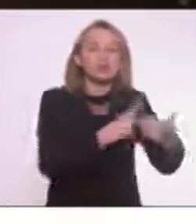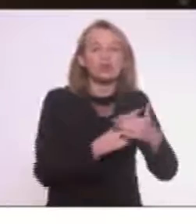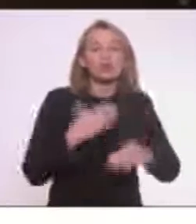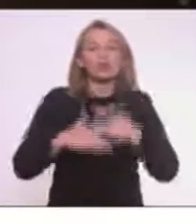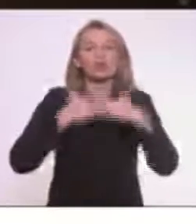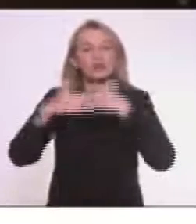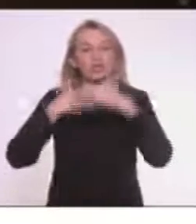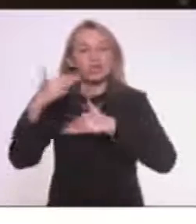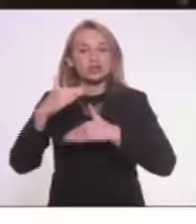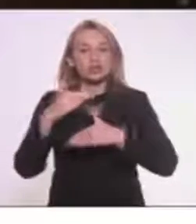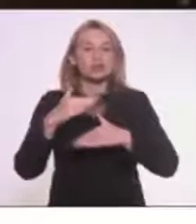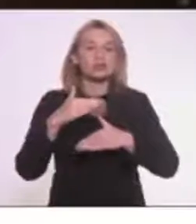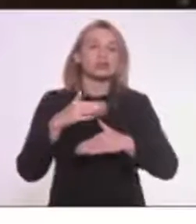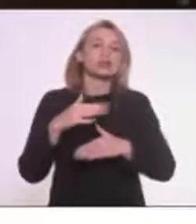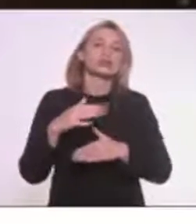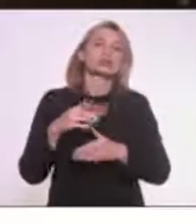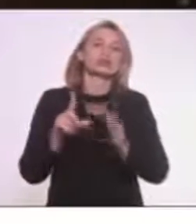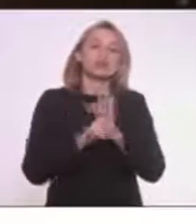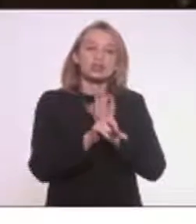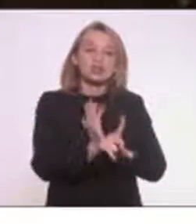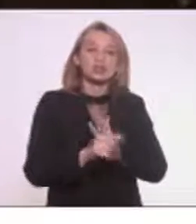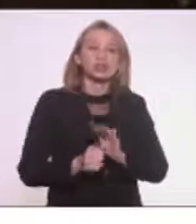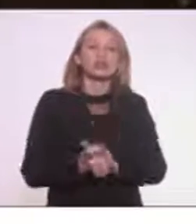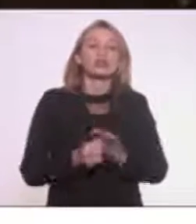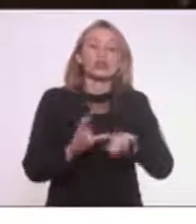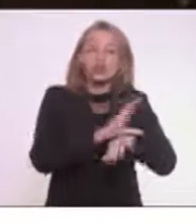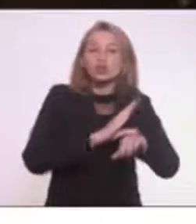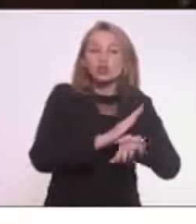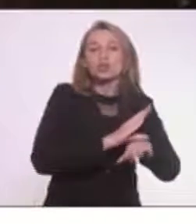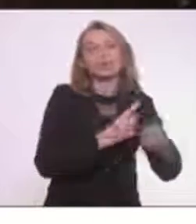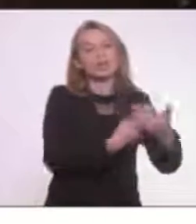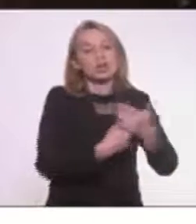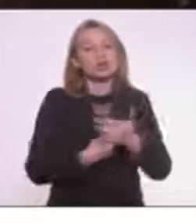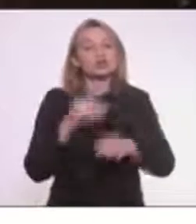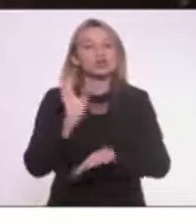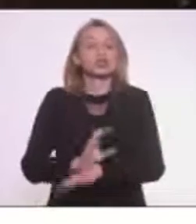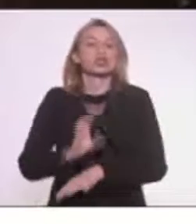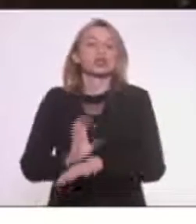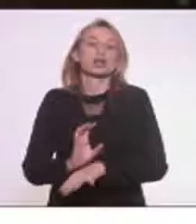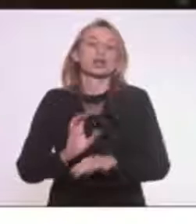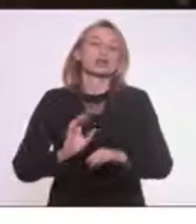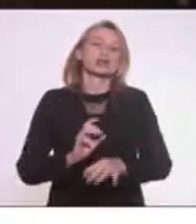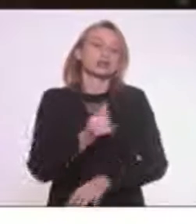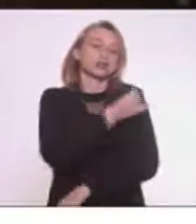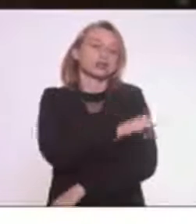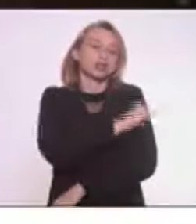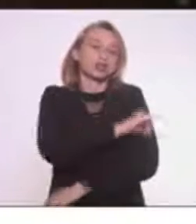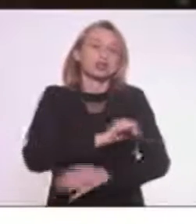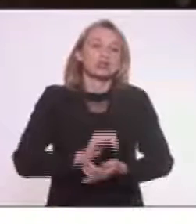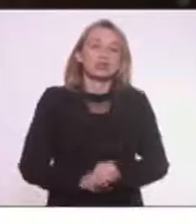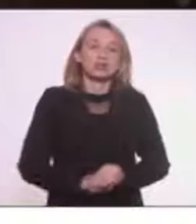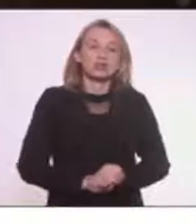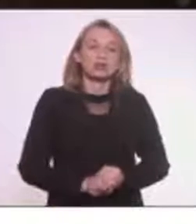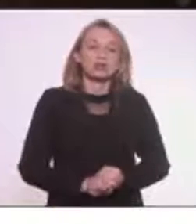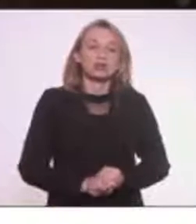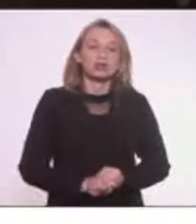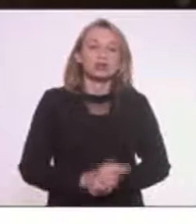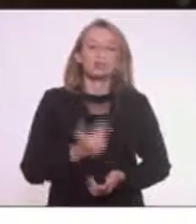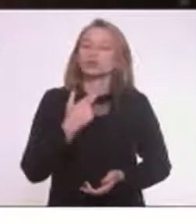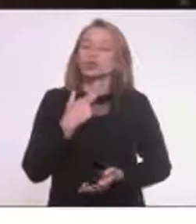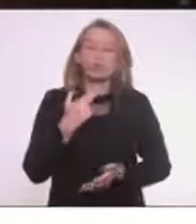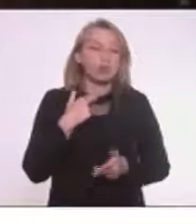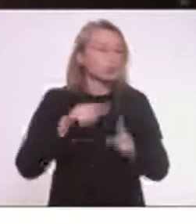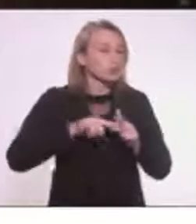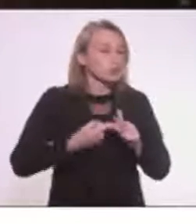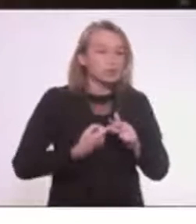processo legislativo, é defender a Constituição do Estado do Rio de Janeiro, que não pode ser